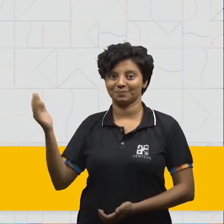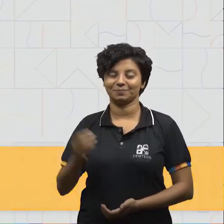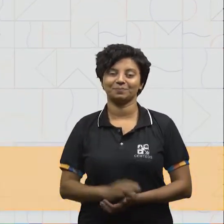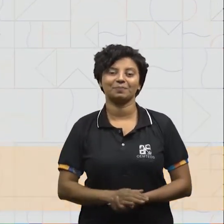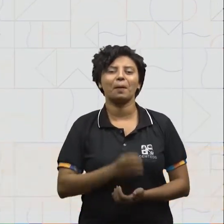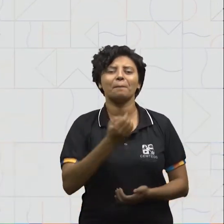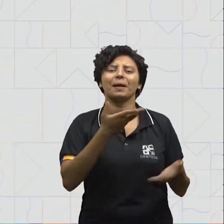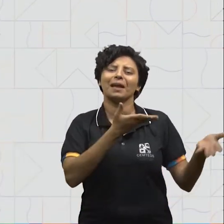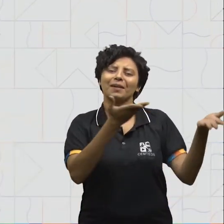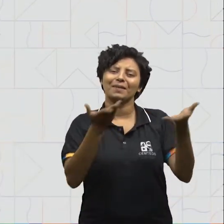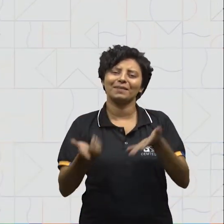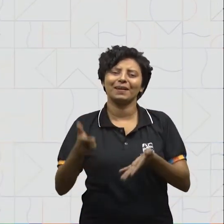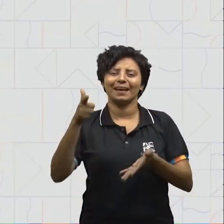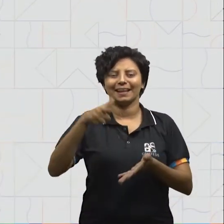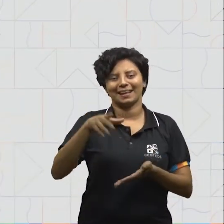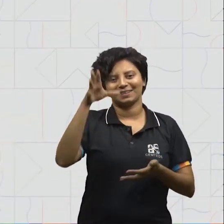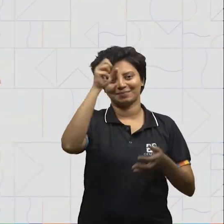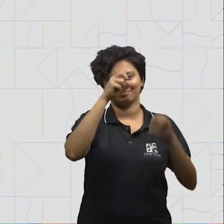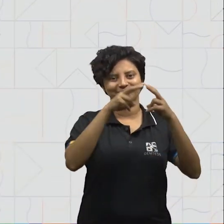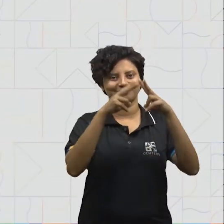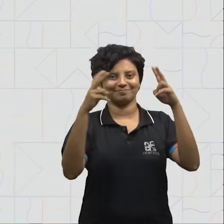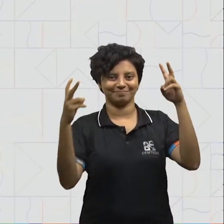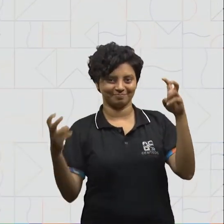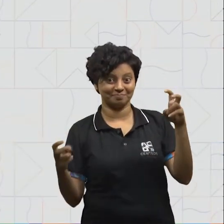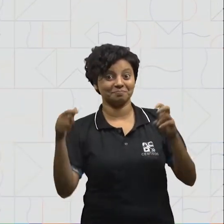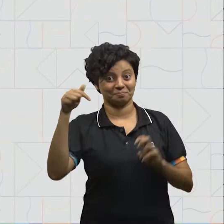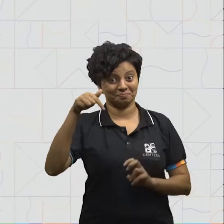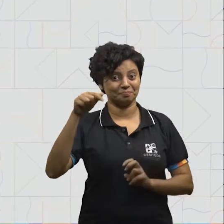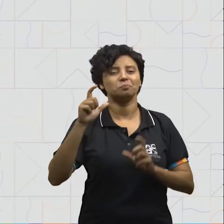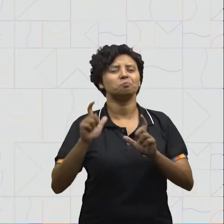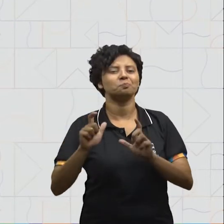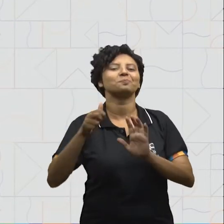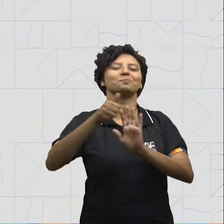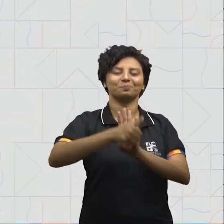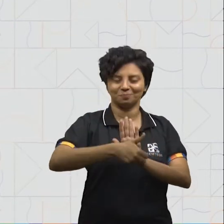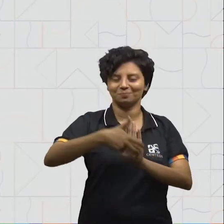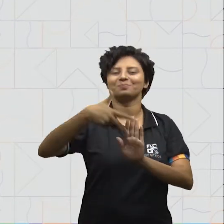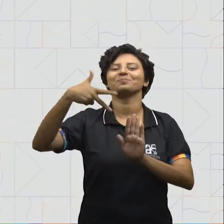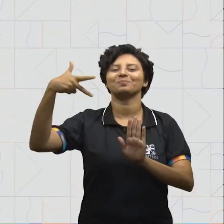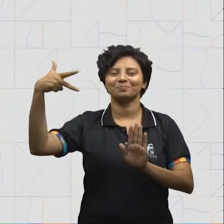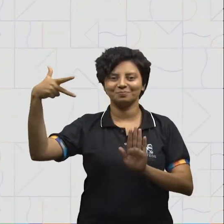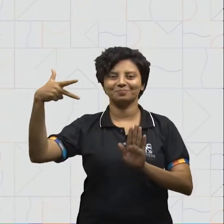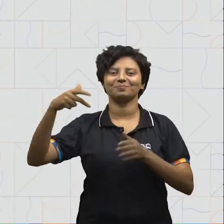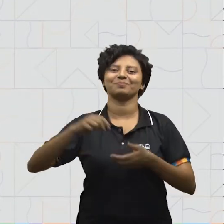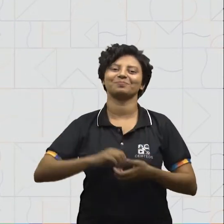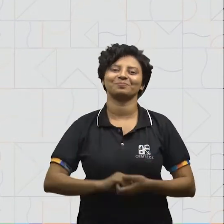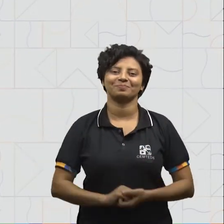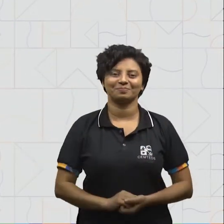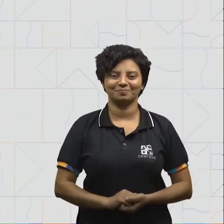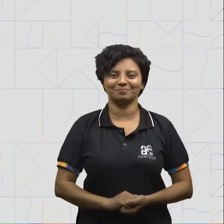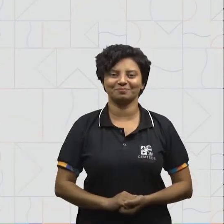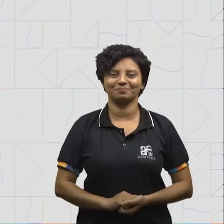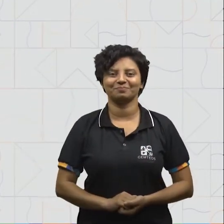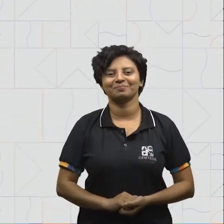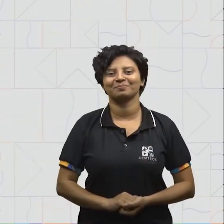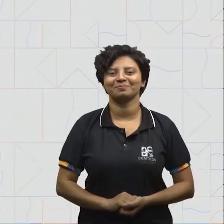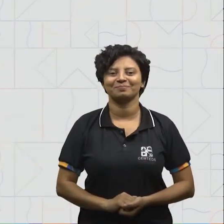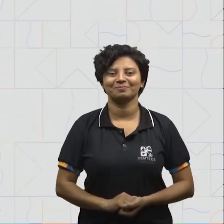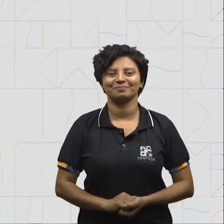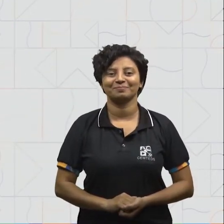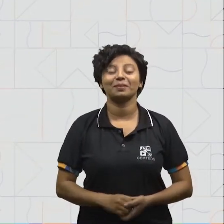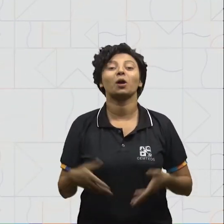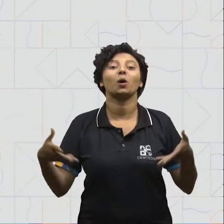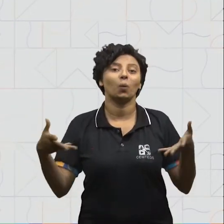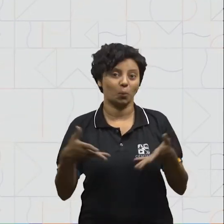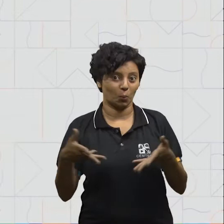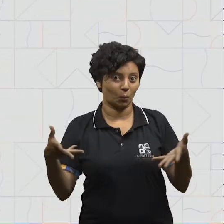é esse. Bem-vindo ao projeto Aprender Além da Escola, do Centro de Mídias e Tecnologias Educacionais da